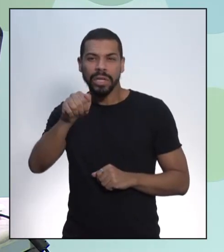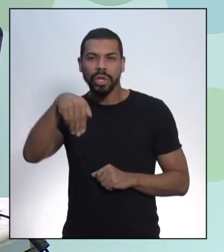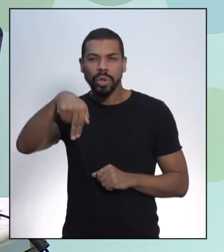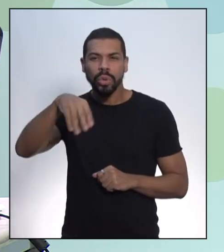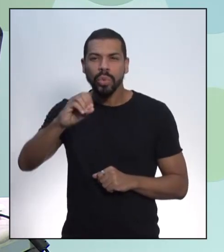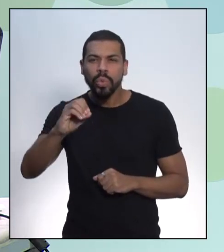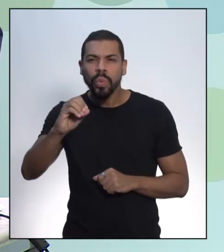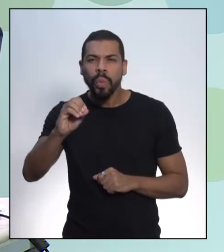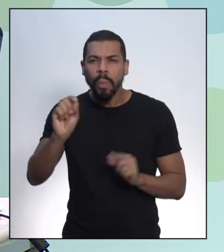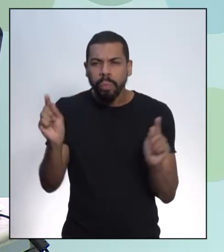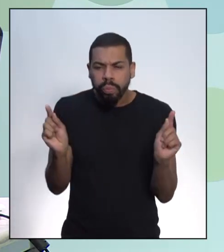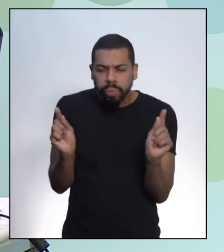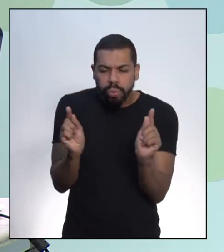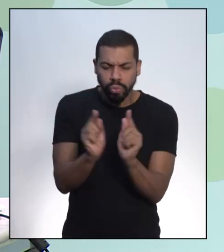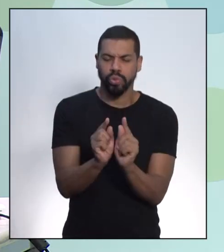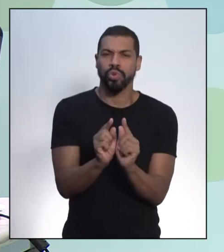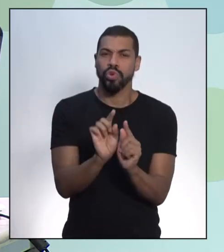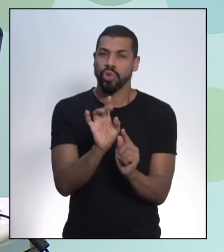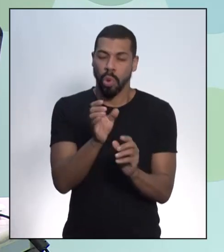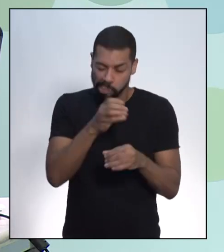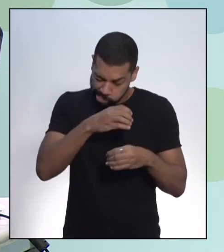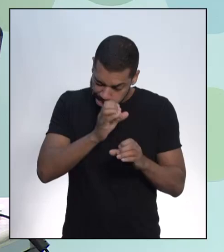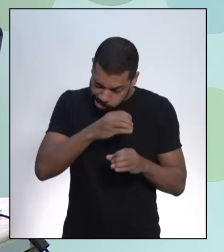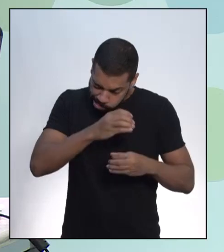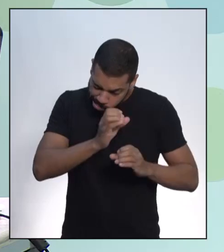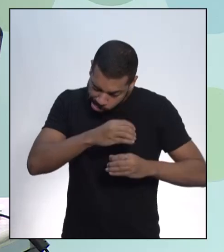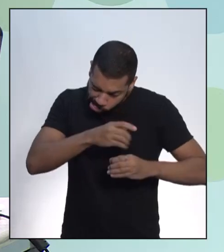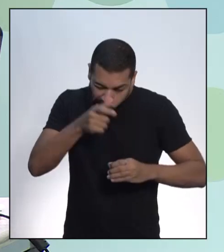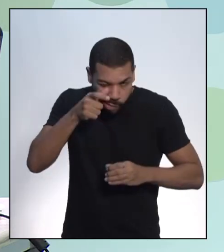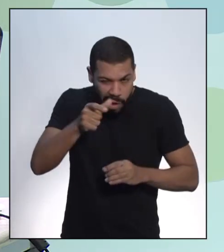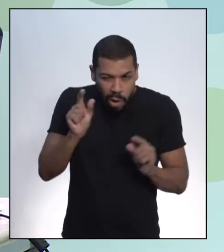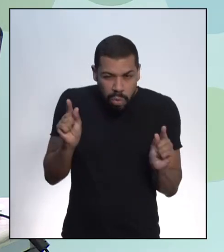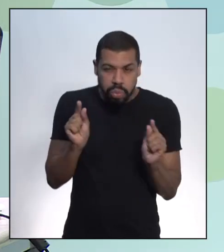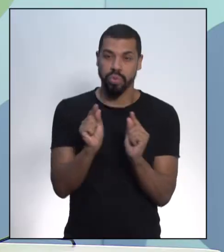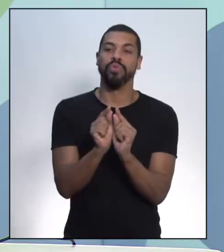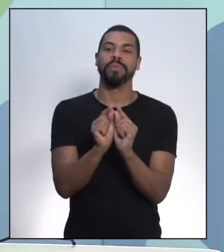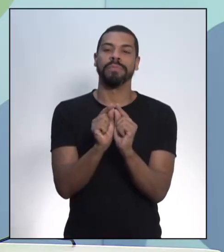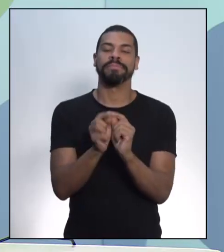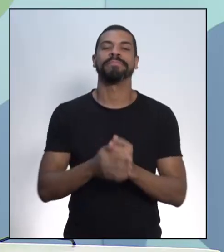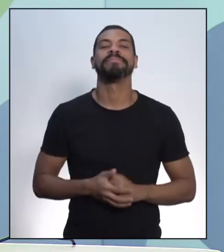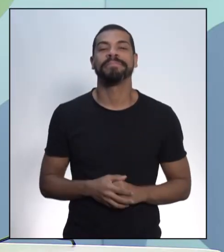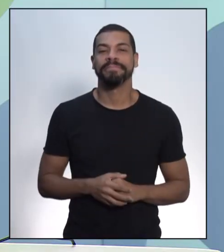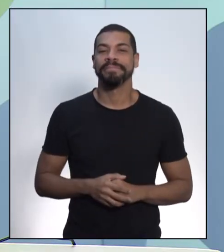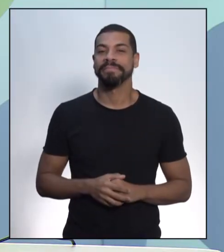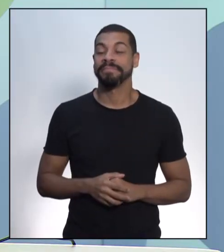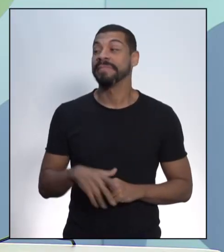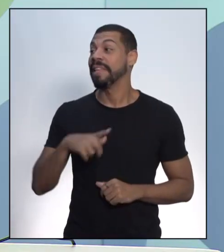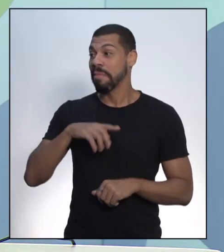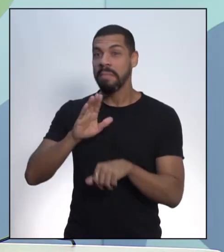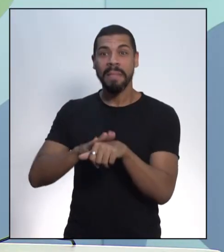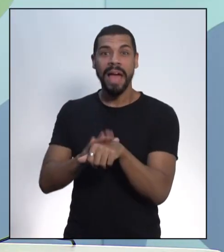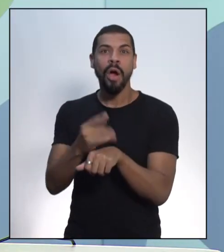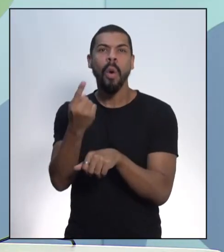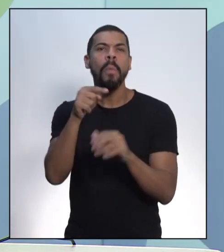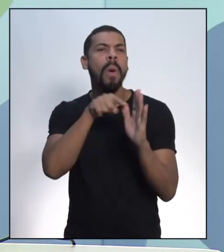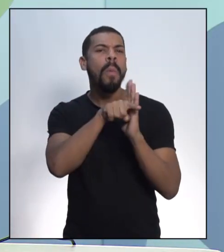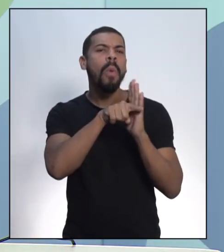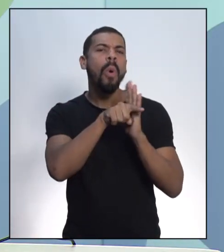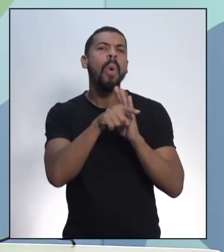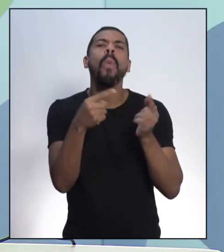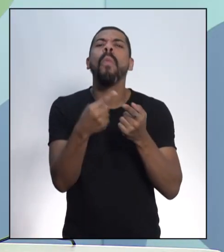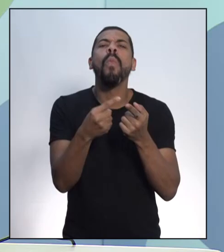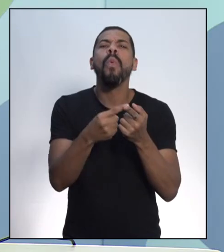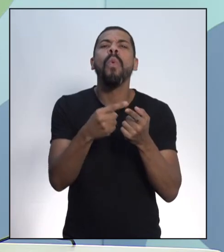mesmo no microscópio, né, gente? E mais uma pergunta, professora Vamos lá. Simone. Por que é adicionado